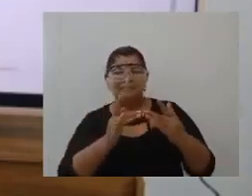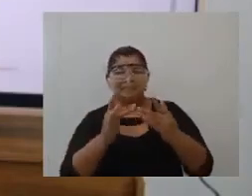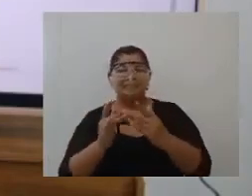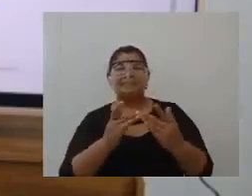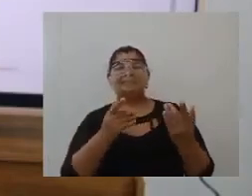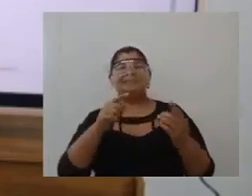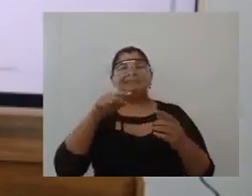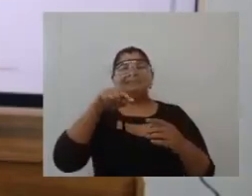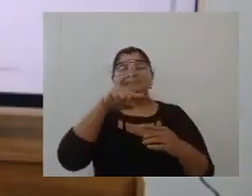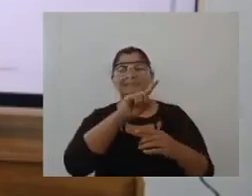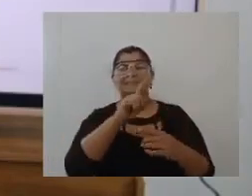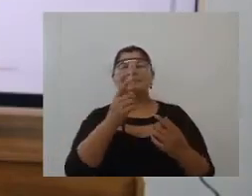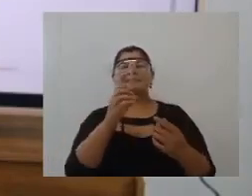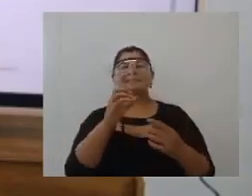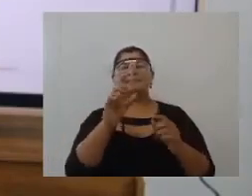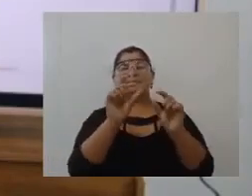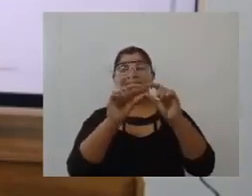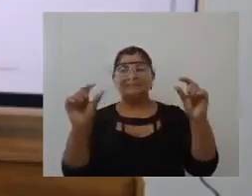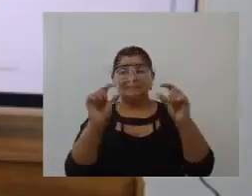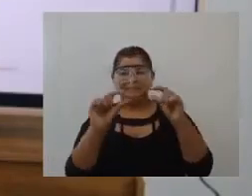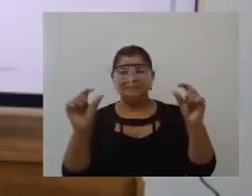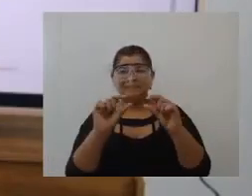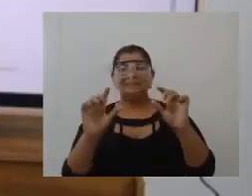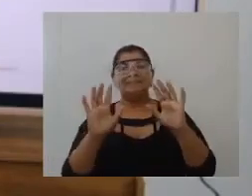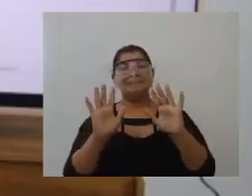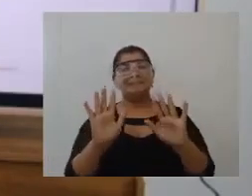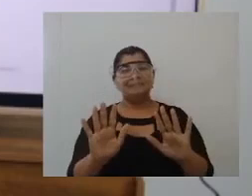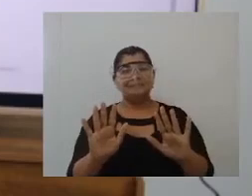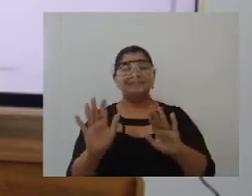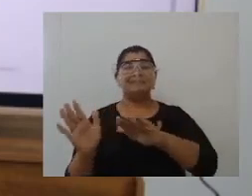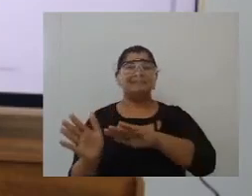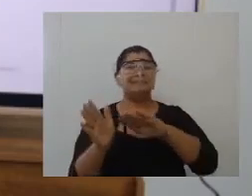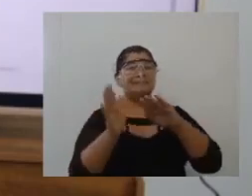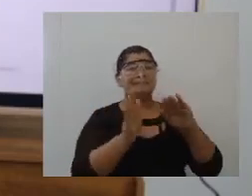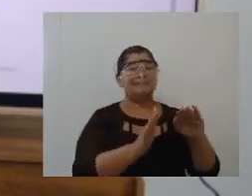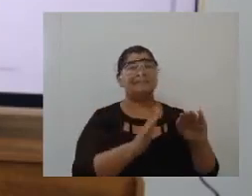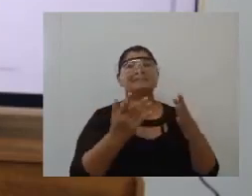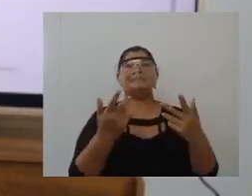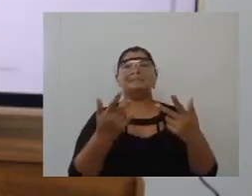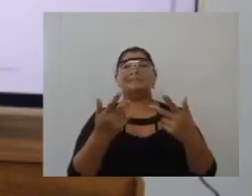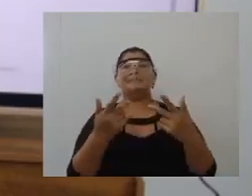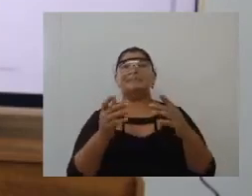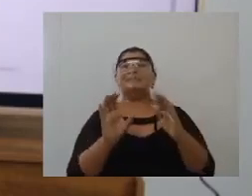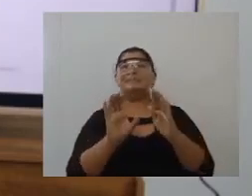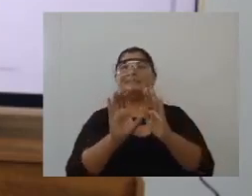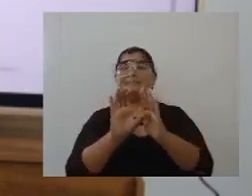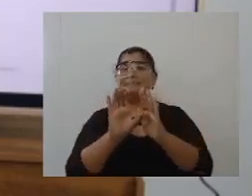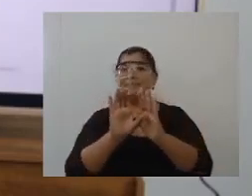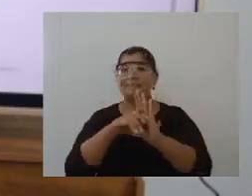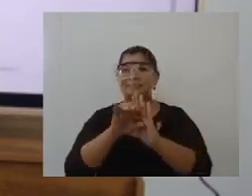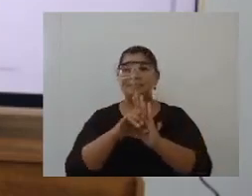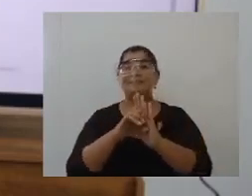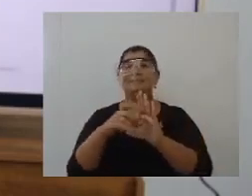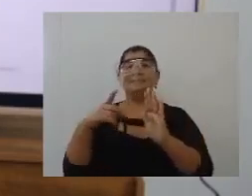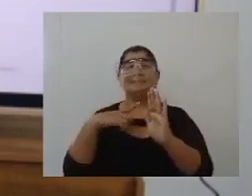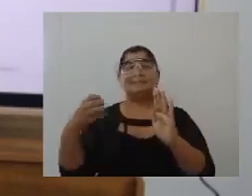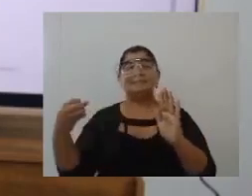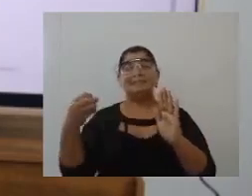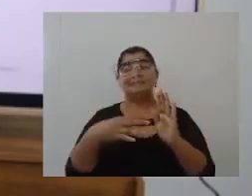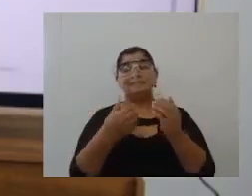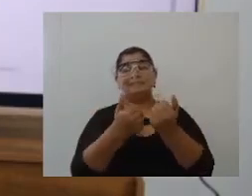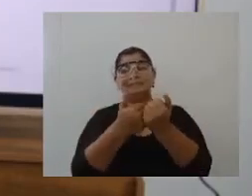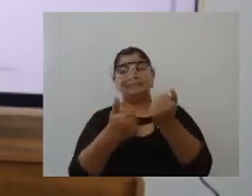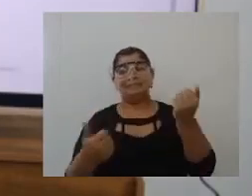acentuação, ortografia. Calma aí. Esse é um tipo de conteúdo que segue as novas diretrizes